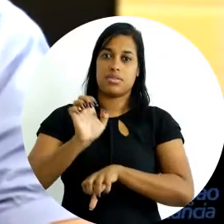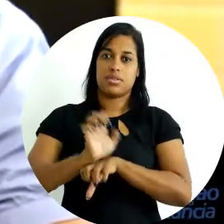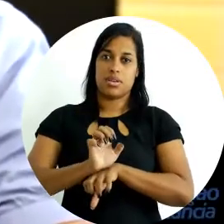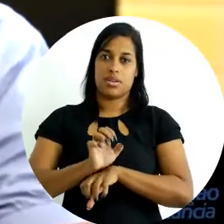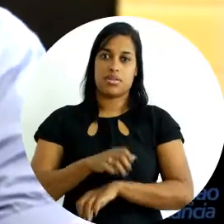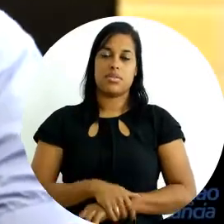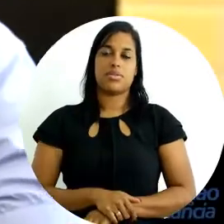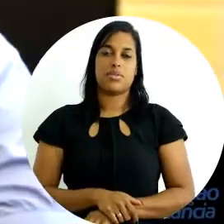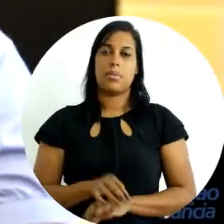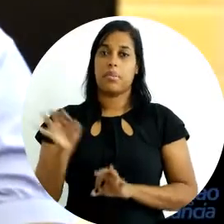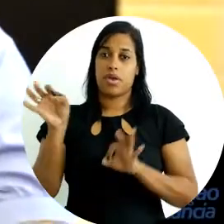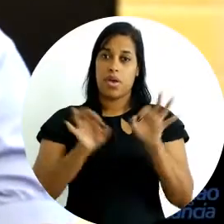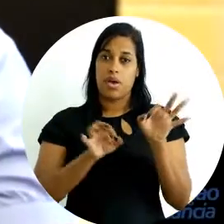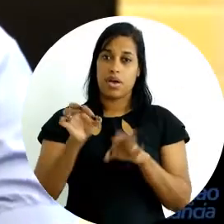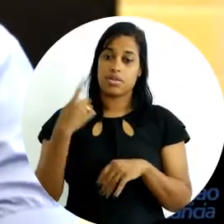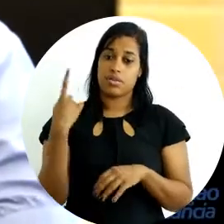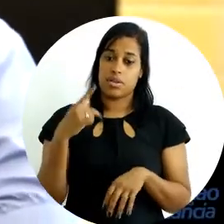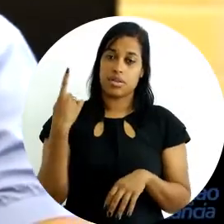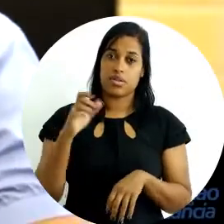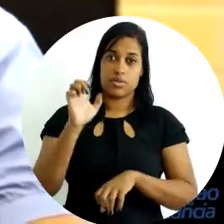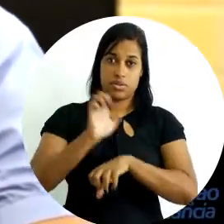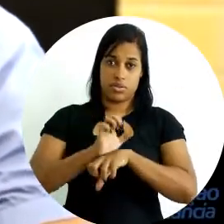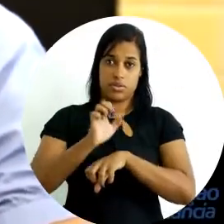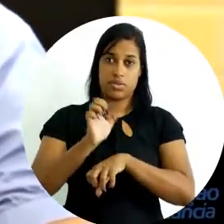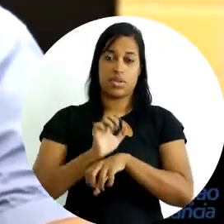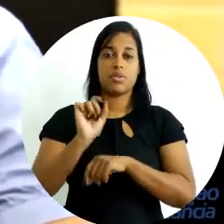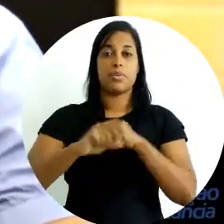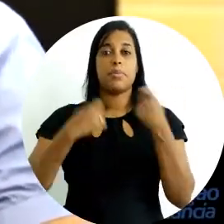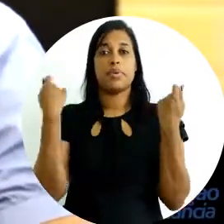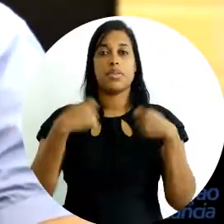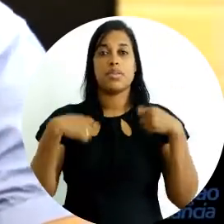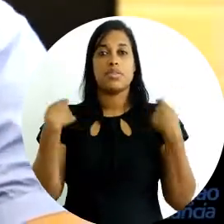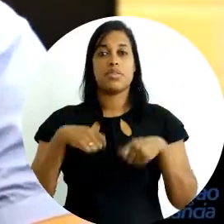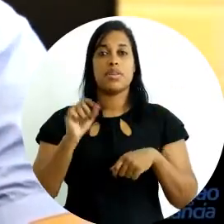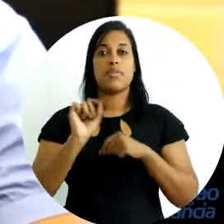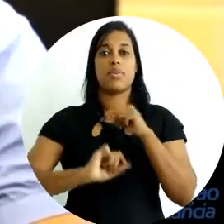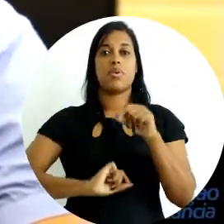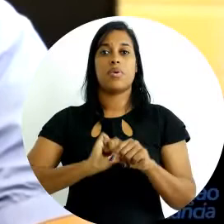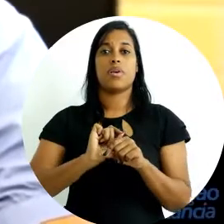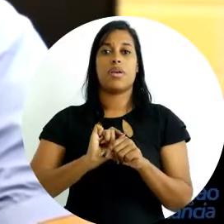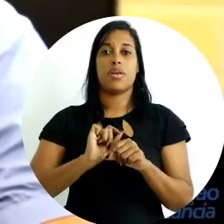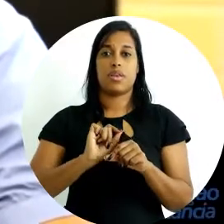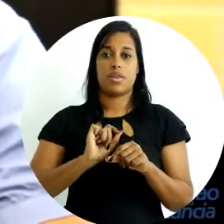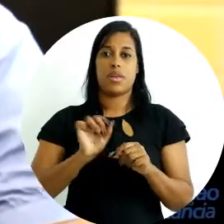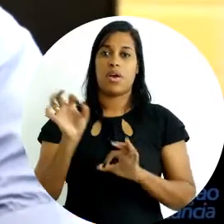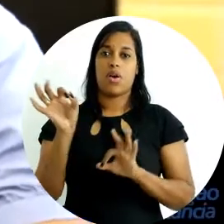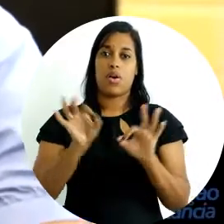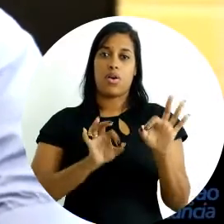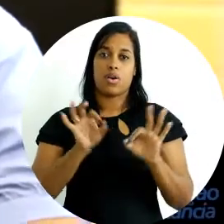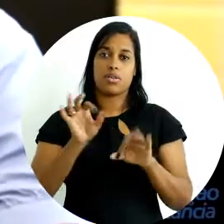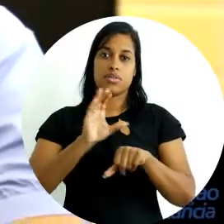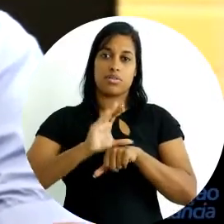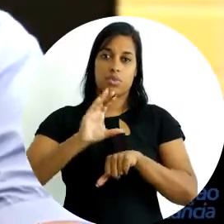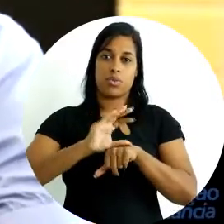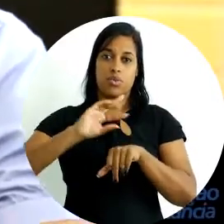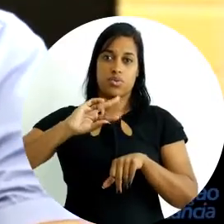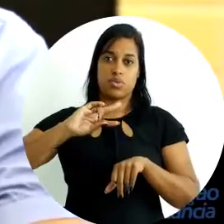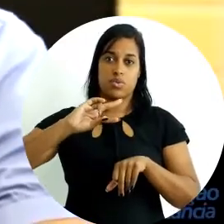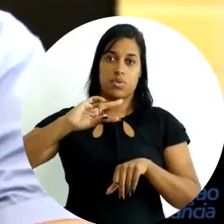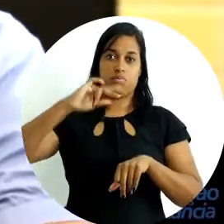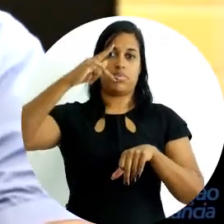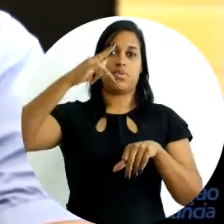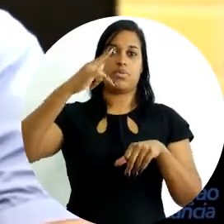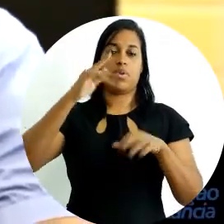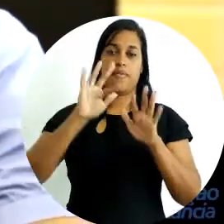do Estado. Para organizar essa burocracia do Estado, é necessário que eles organizem o curso